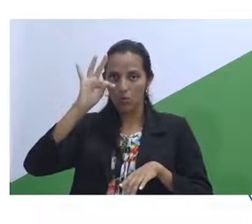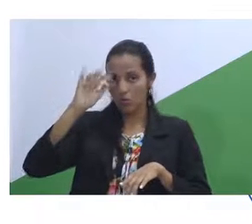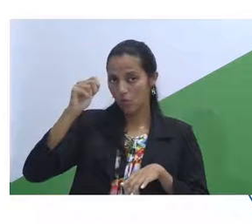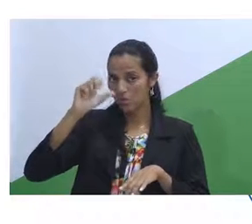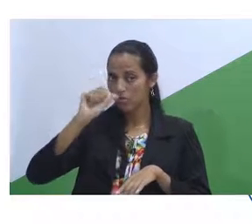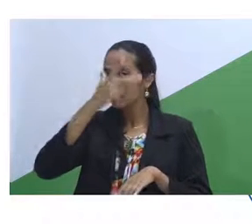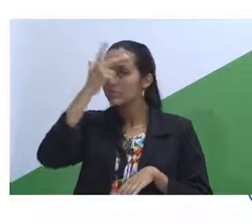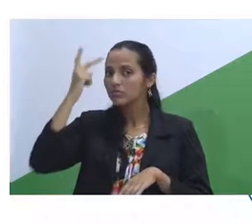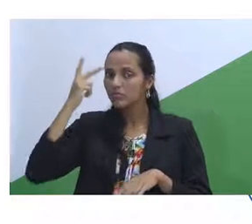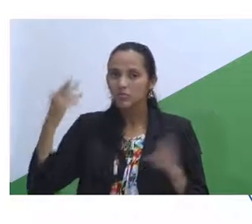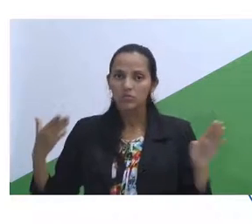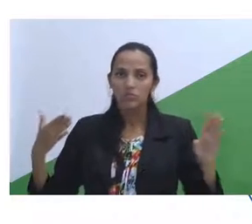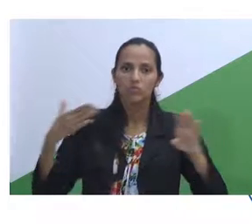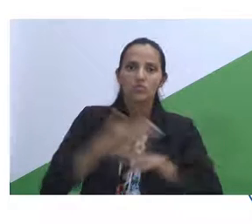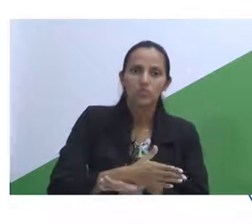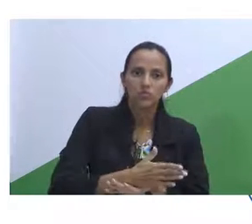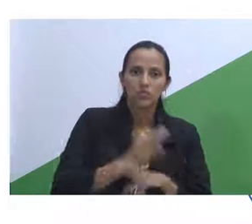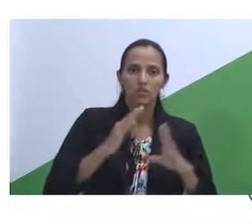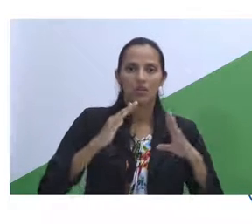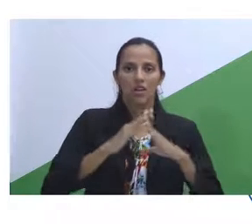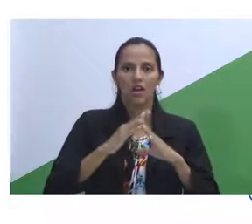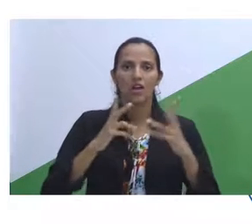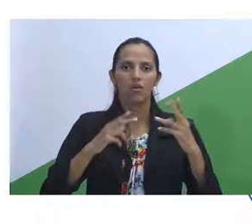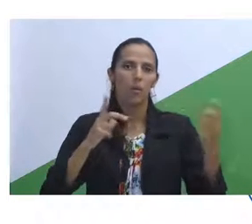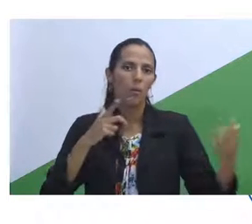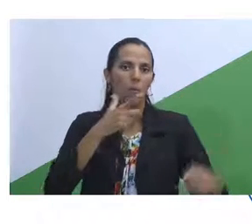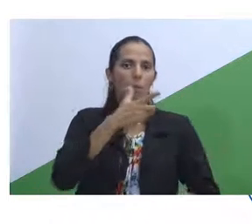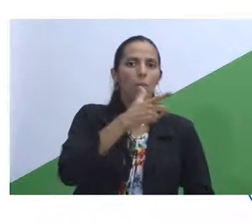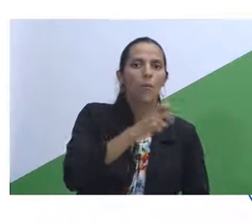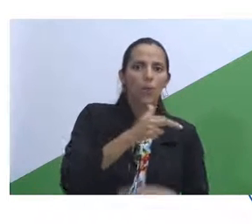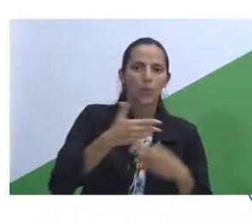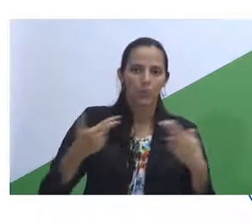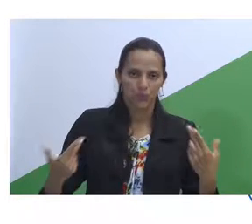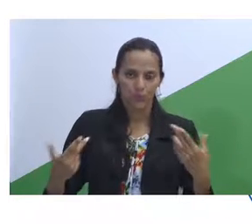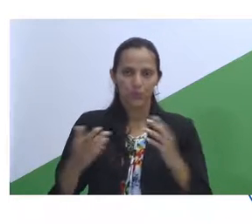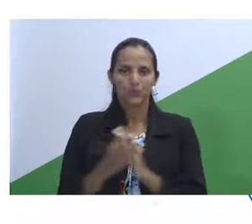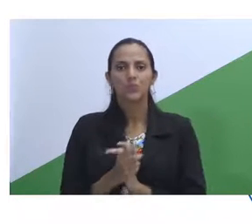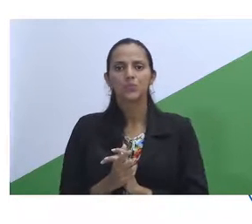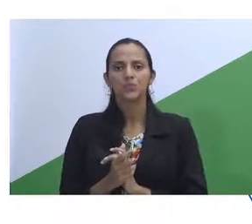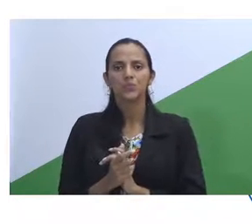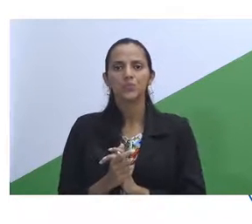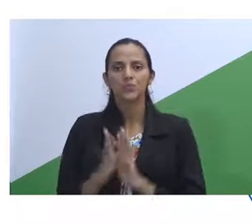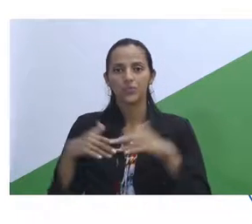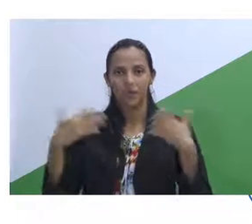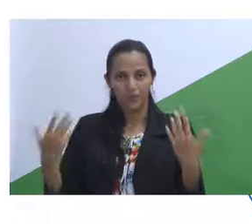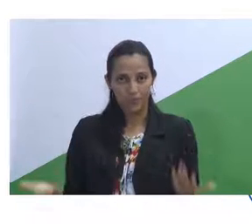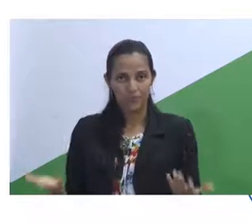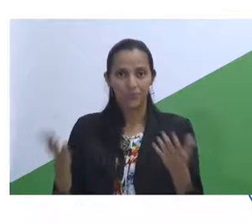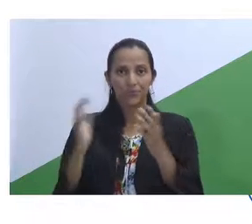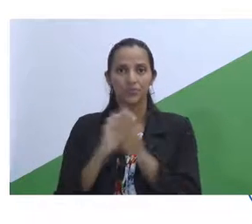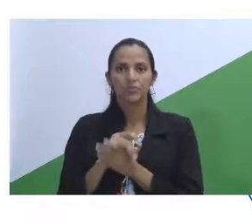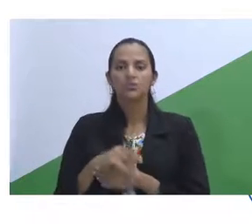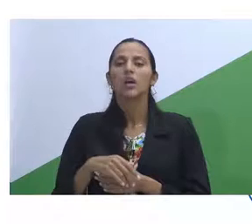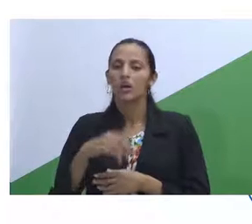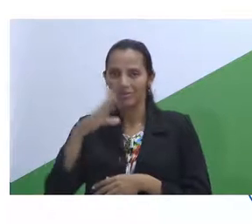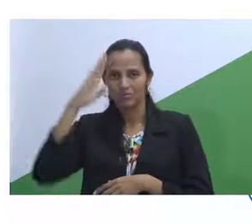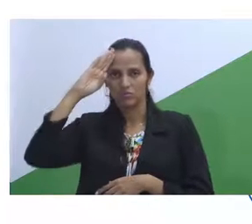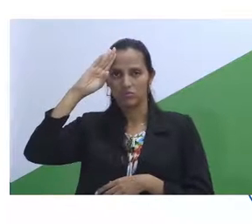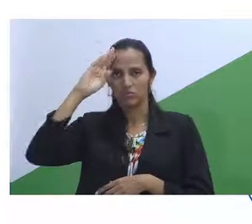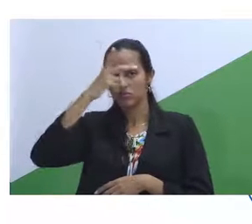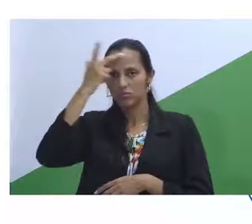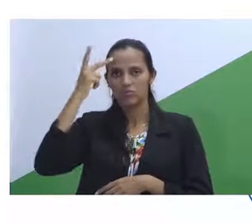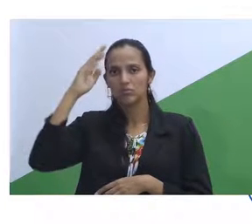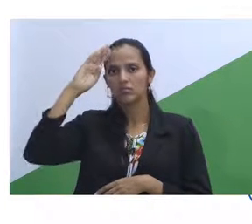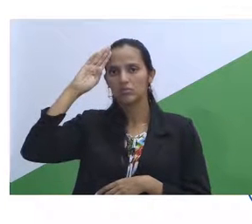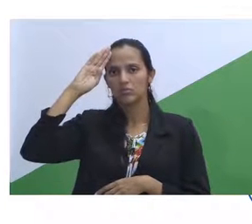isso, então, tem a gestação, então, aí do Plano Coen. Juntamente com o Gós Monteiro, né? Então, são militares que vão,